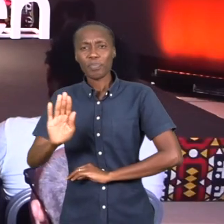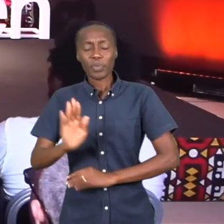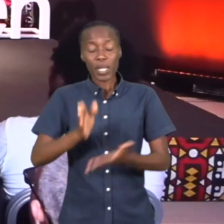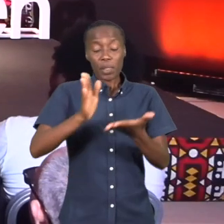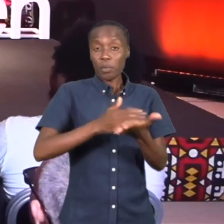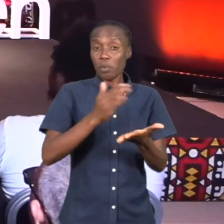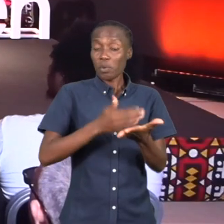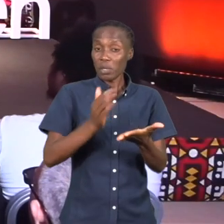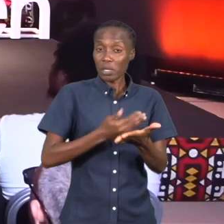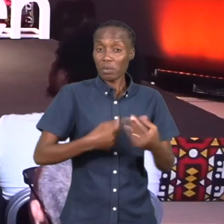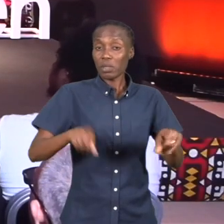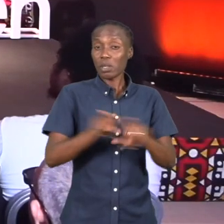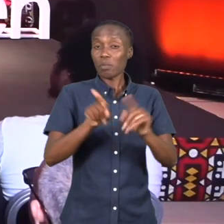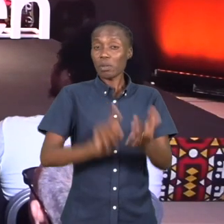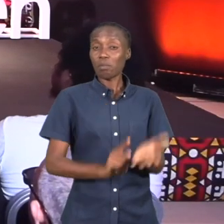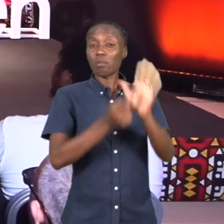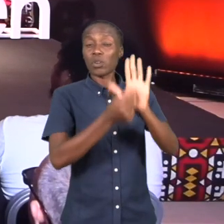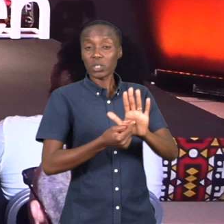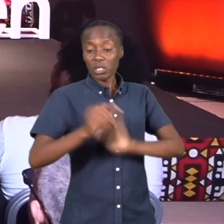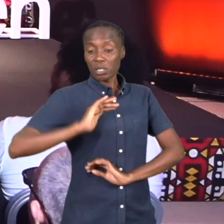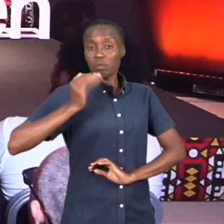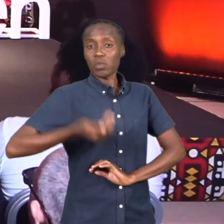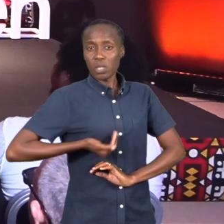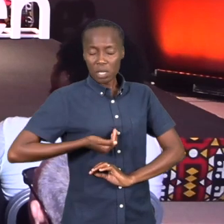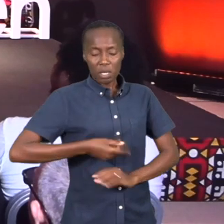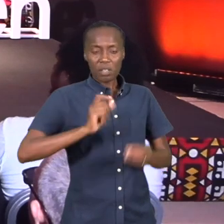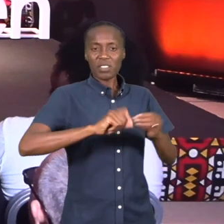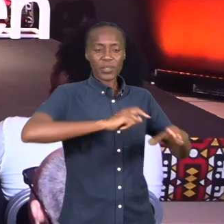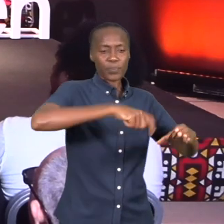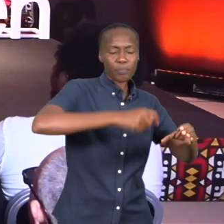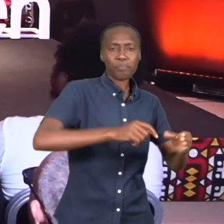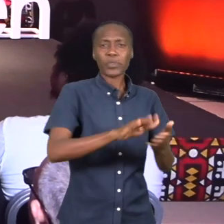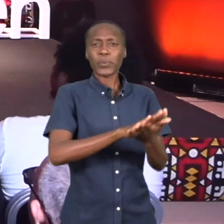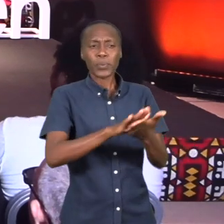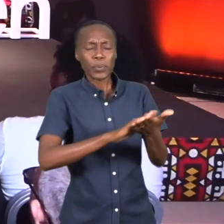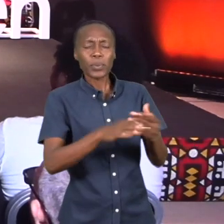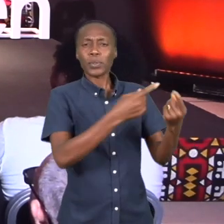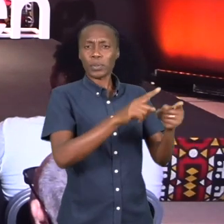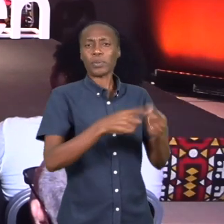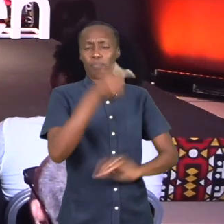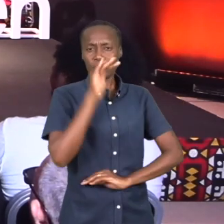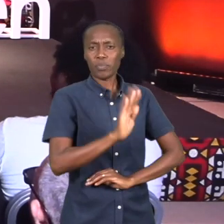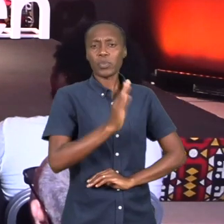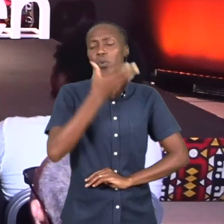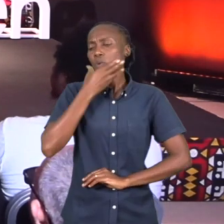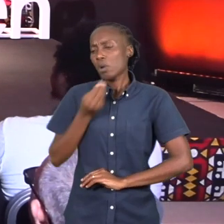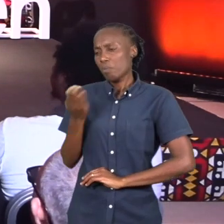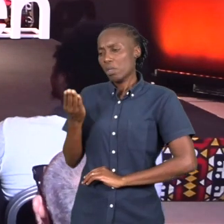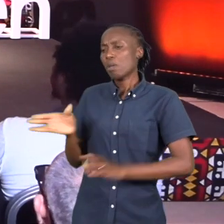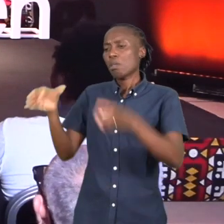é comumente usada para ilustrar a execução de tarefas domésticas. Os homens cuidam daquilo que cabe aos